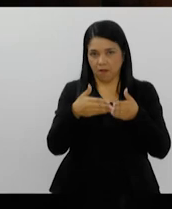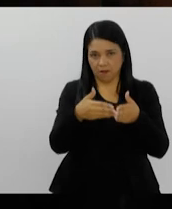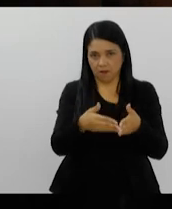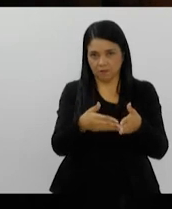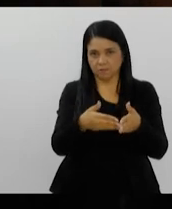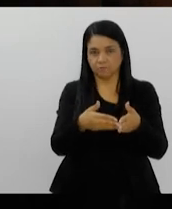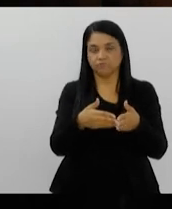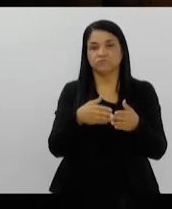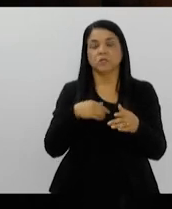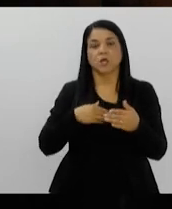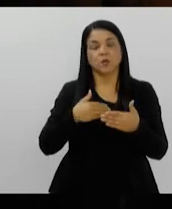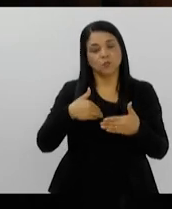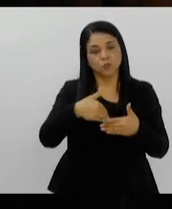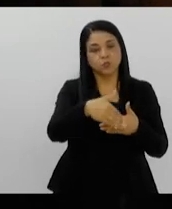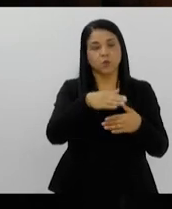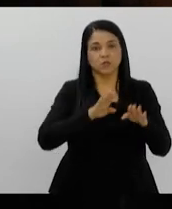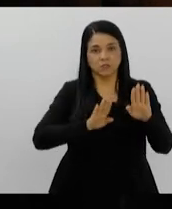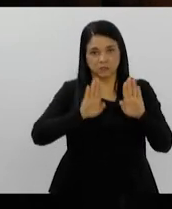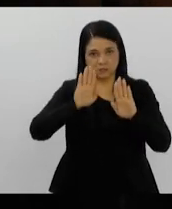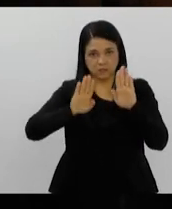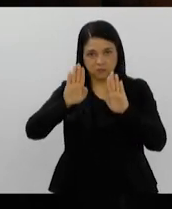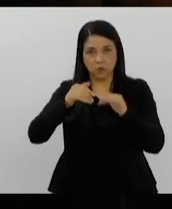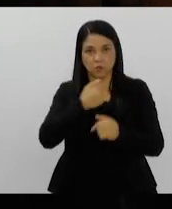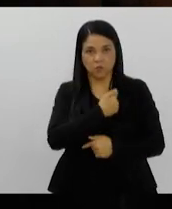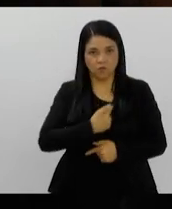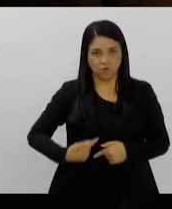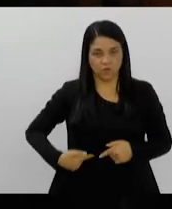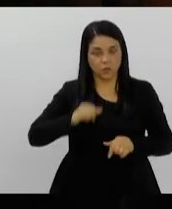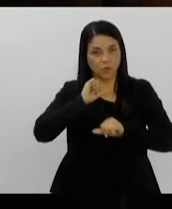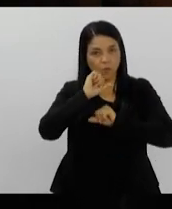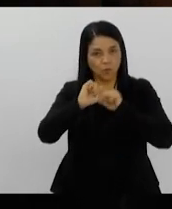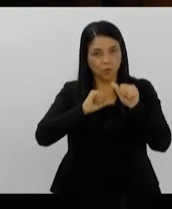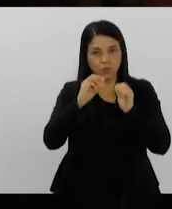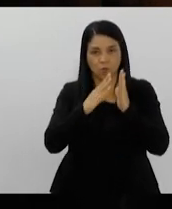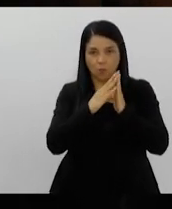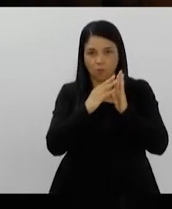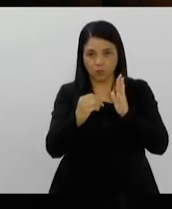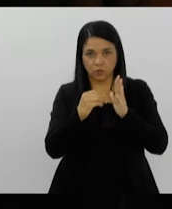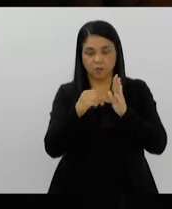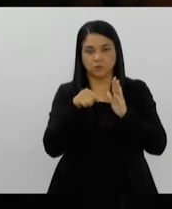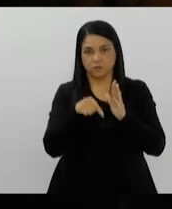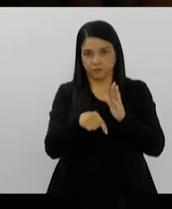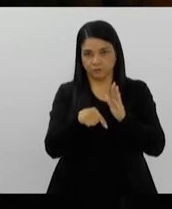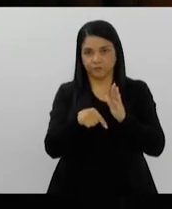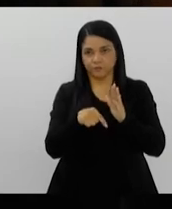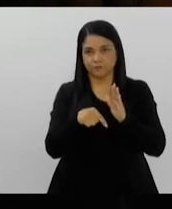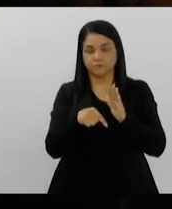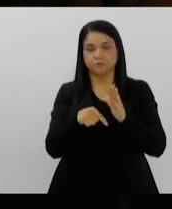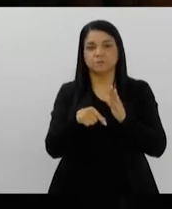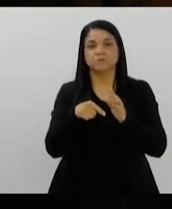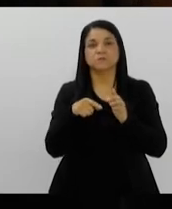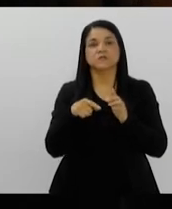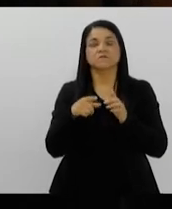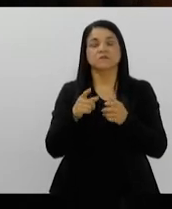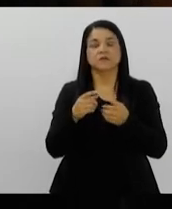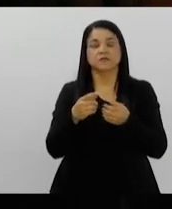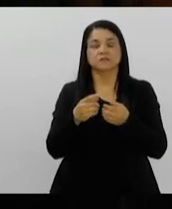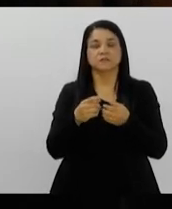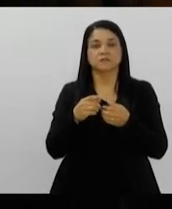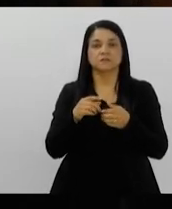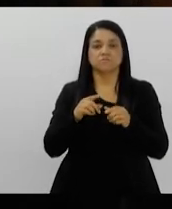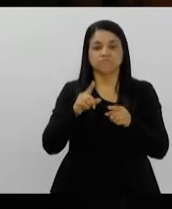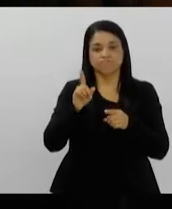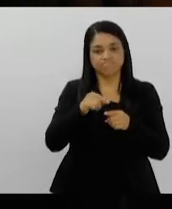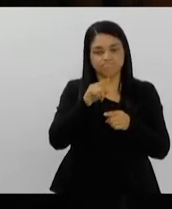uma licitação em que o governo vai mudar o modelo de exploração, vai deixar de ser uma concessão, vai passar a